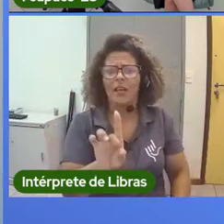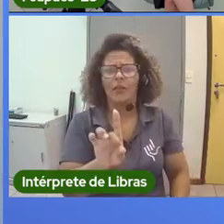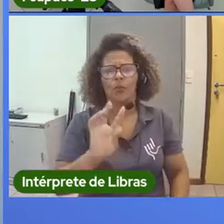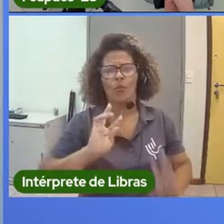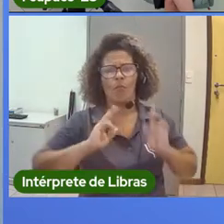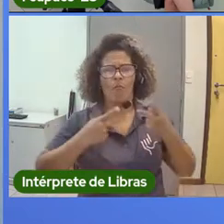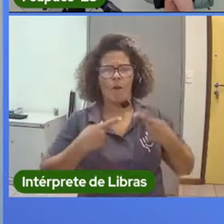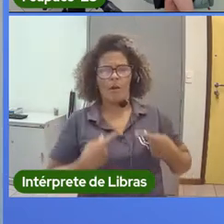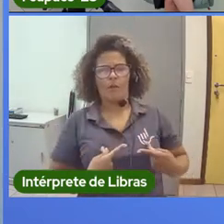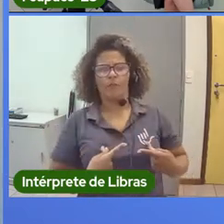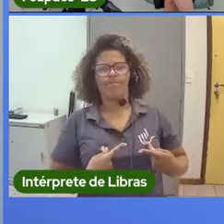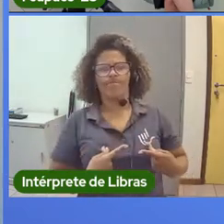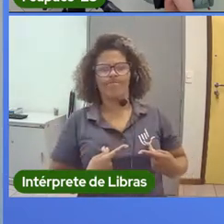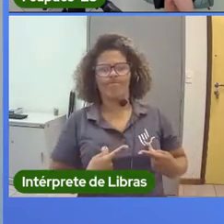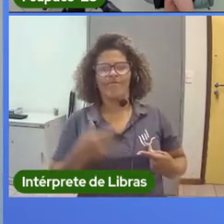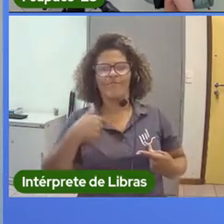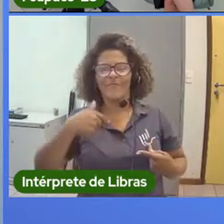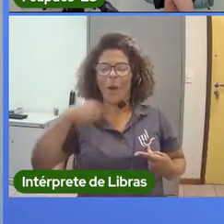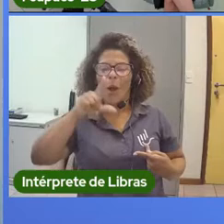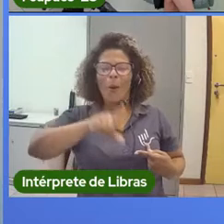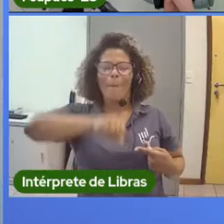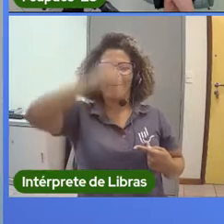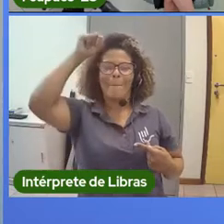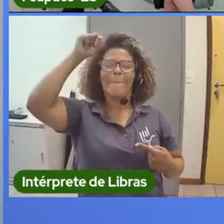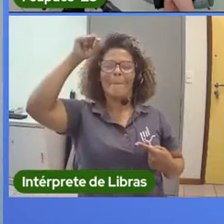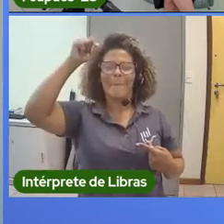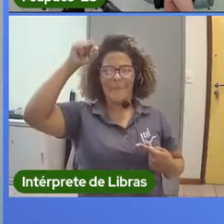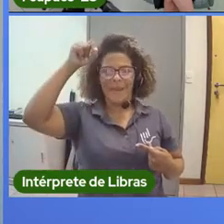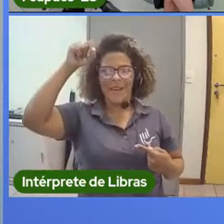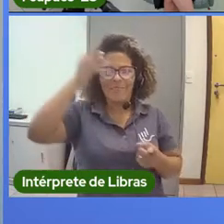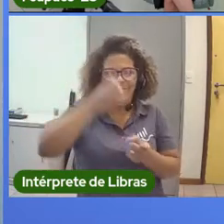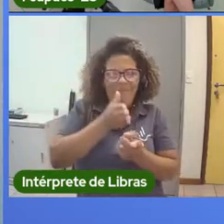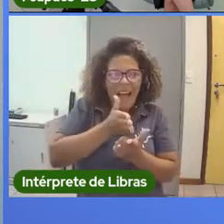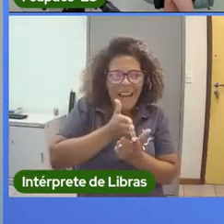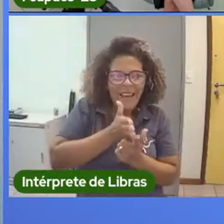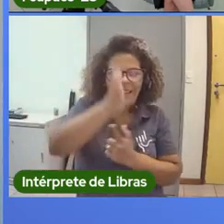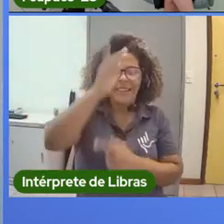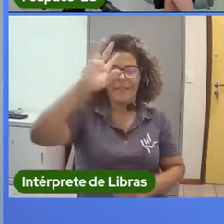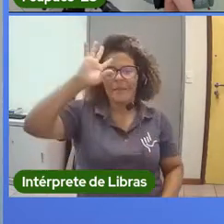esse primeiro princípio parece trivial, parece